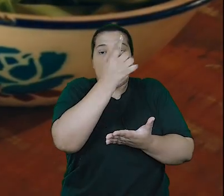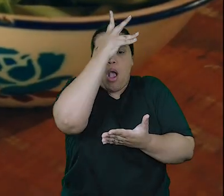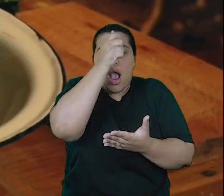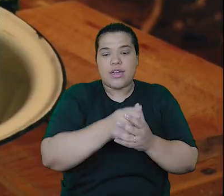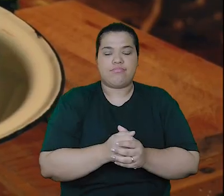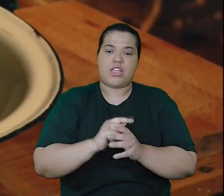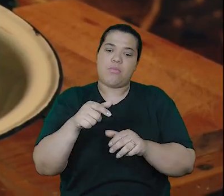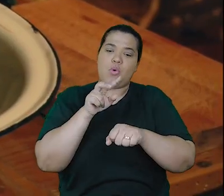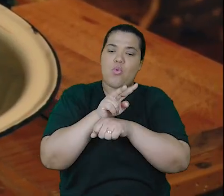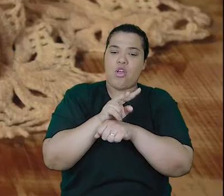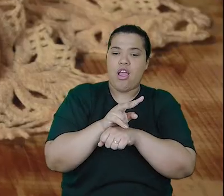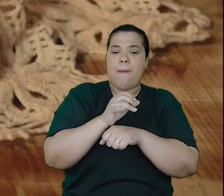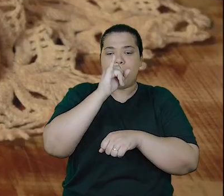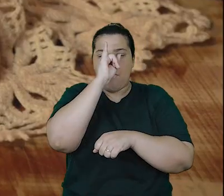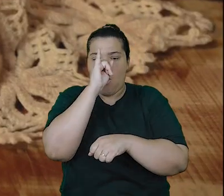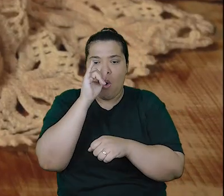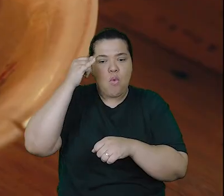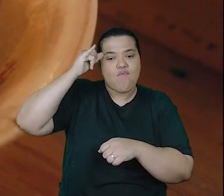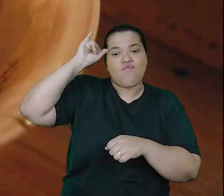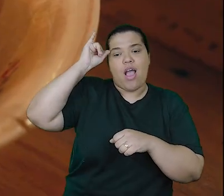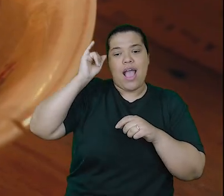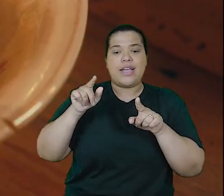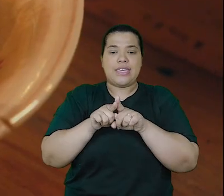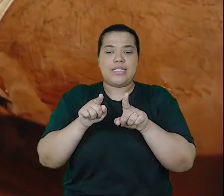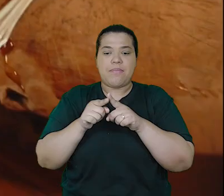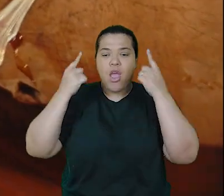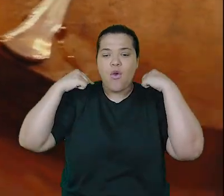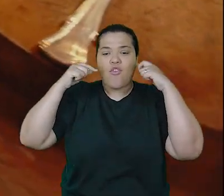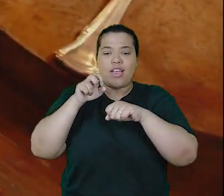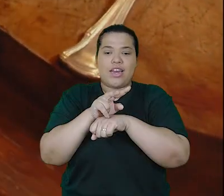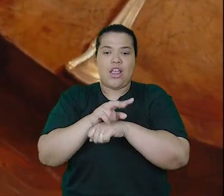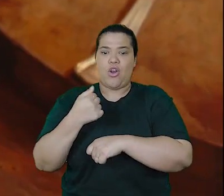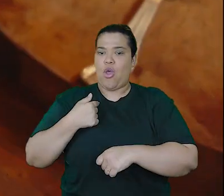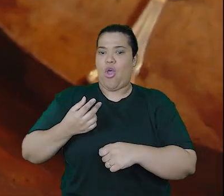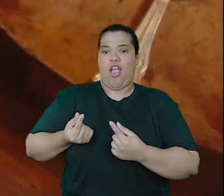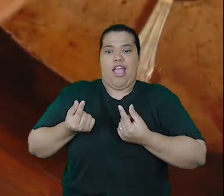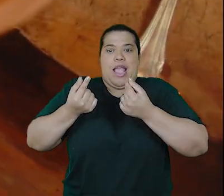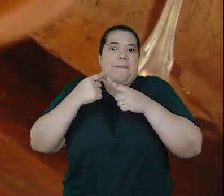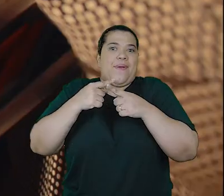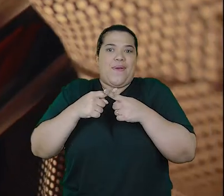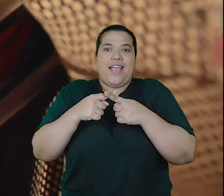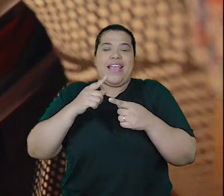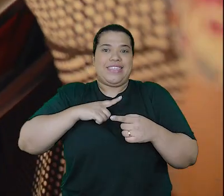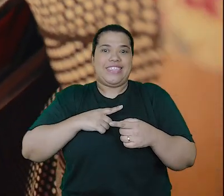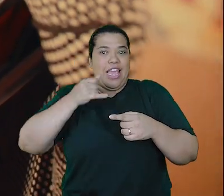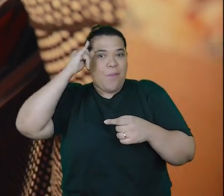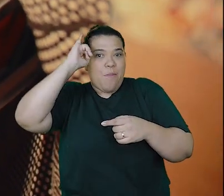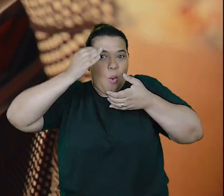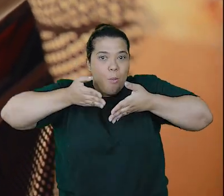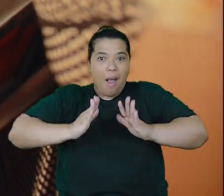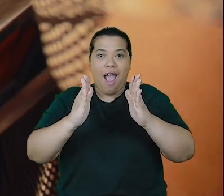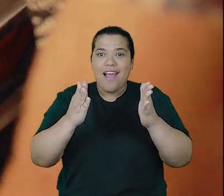um porco, uma vaca, uma galinha. E a novilha criou. Nós era rico porque tinha a novilha, tinha criado, tinha